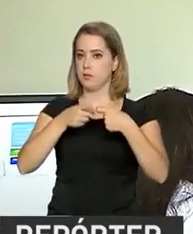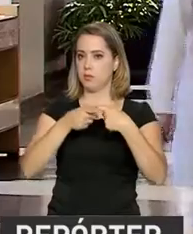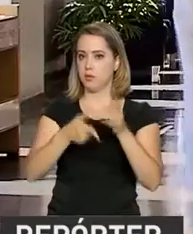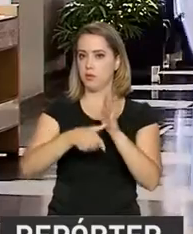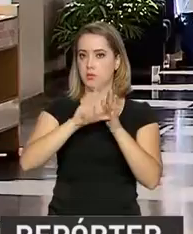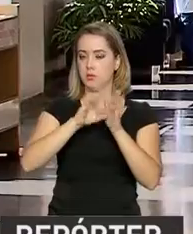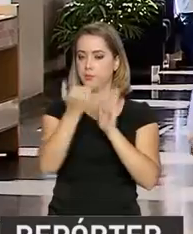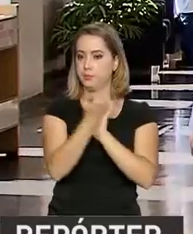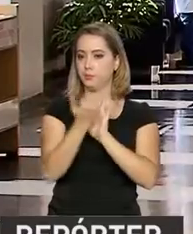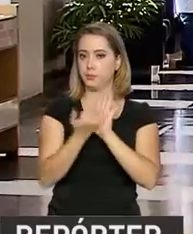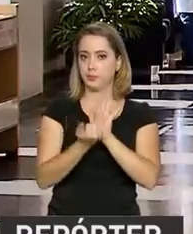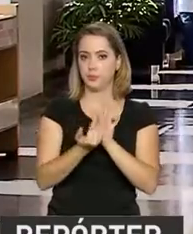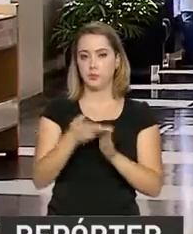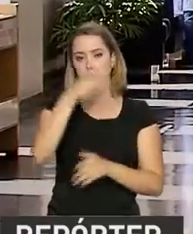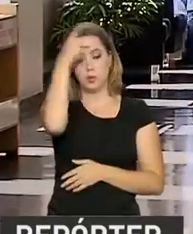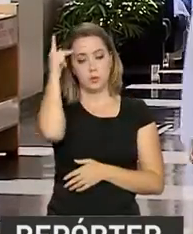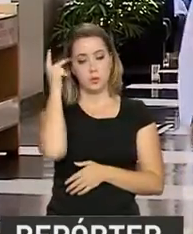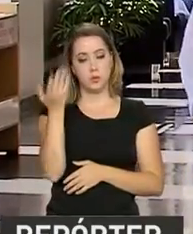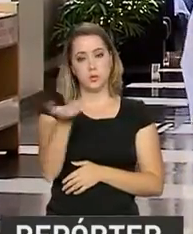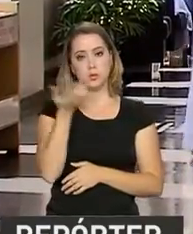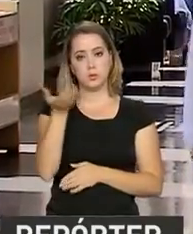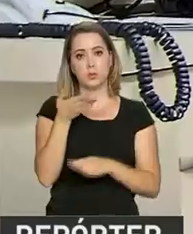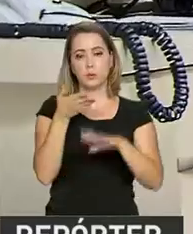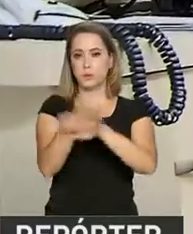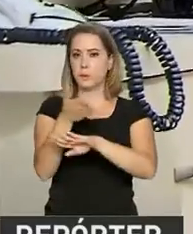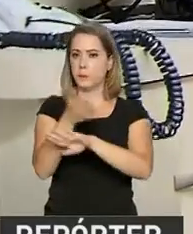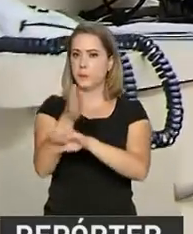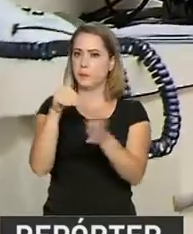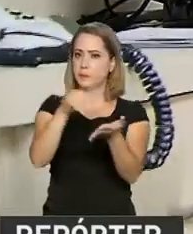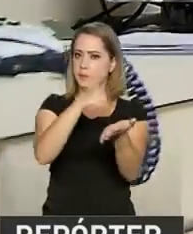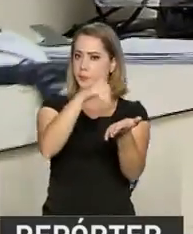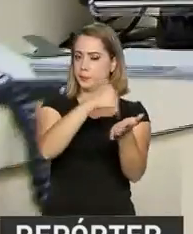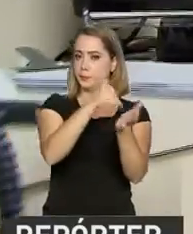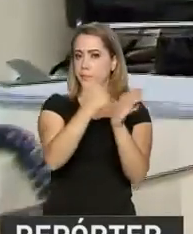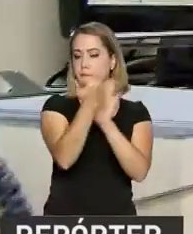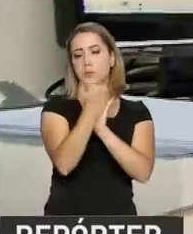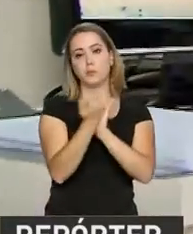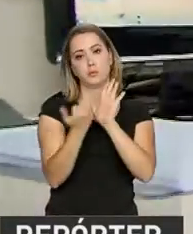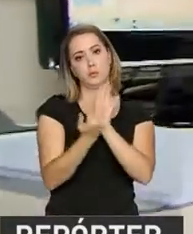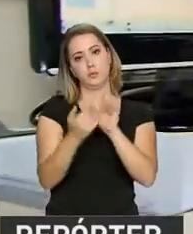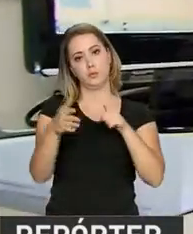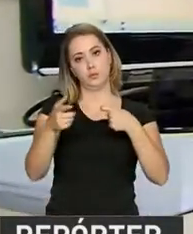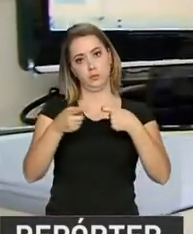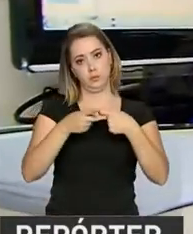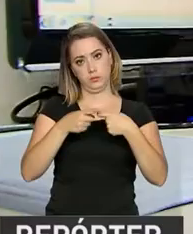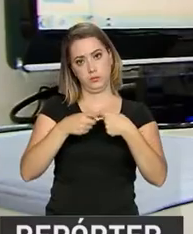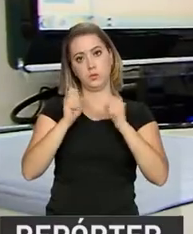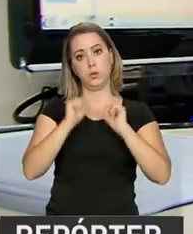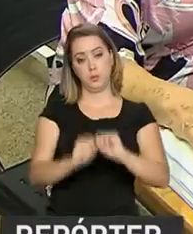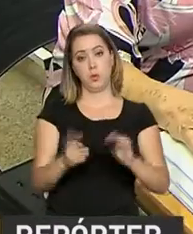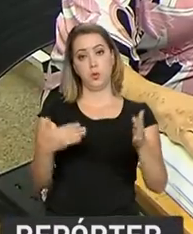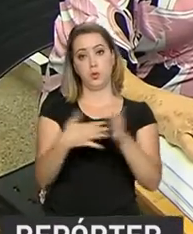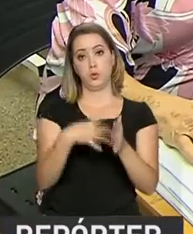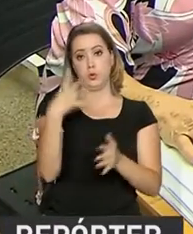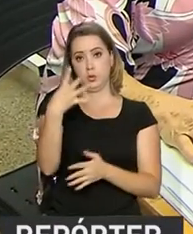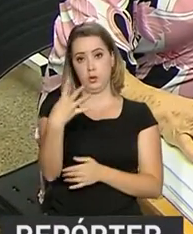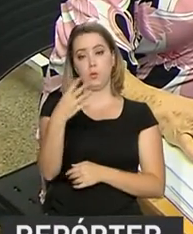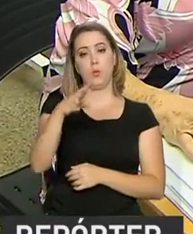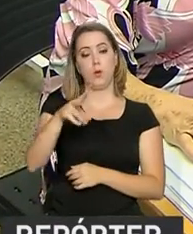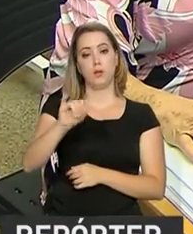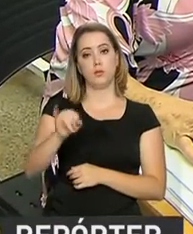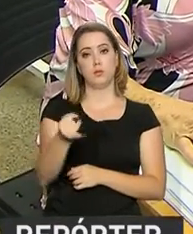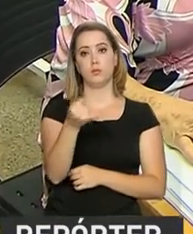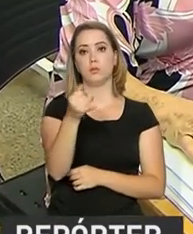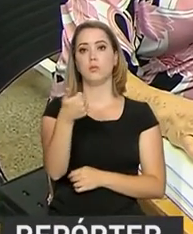programa. Brasileiros interessados em participar do Mais Médicos podem se inscrever até 4 de janeiro. São